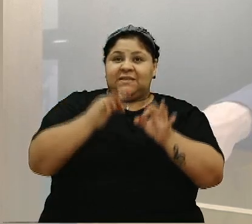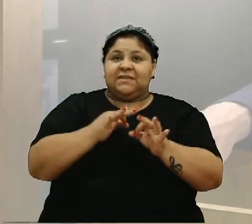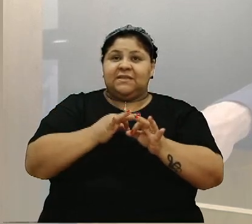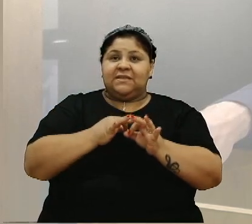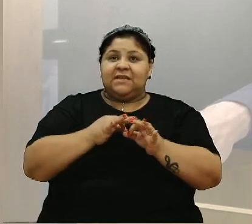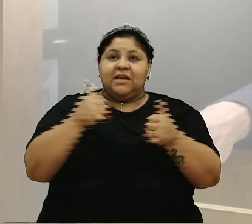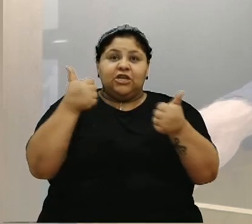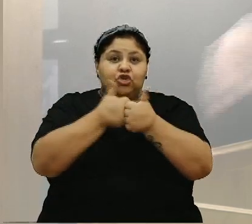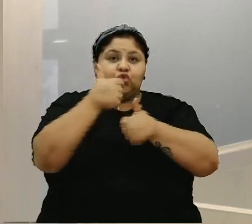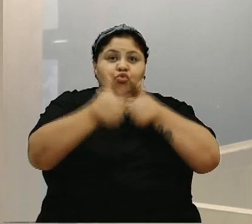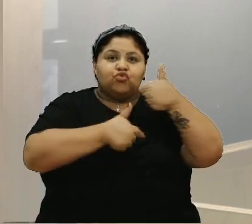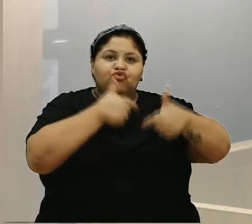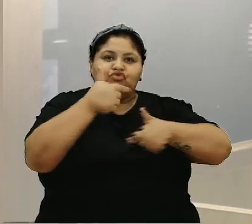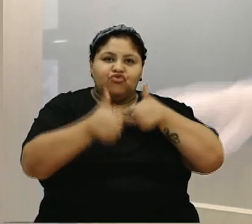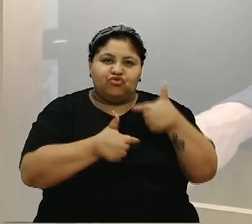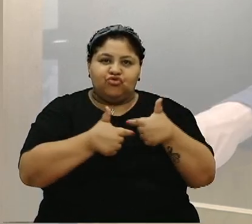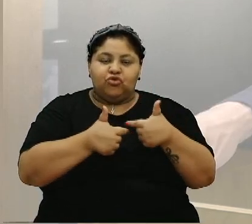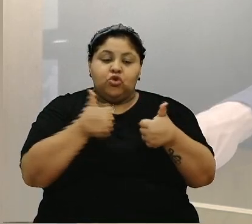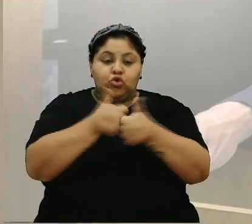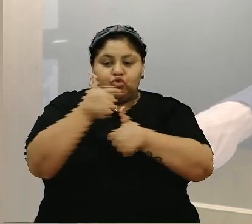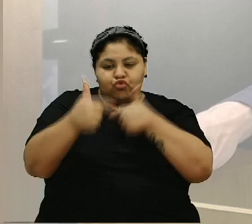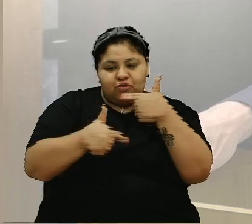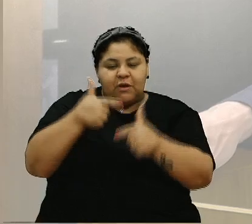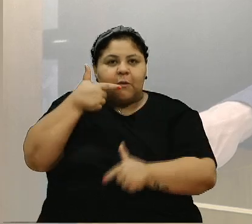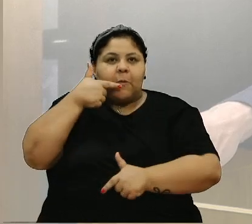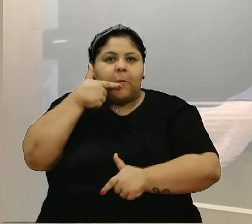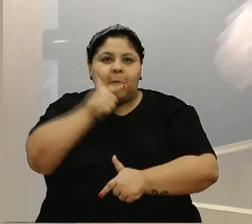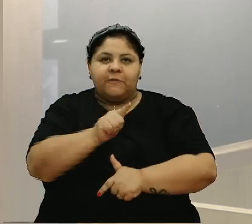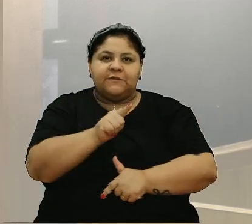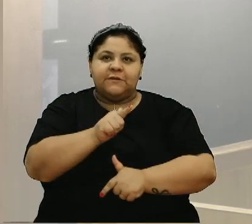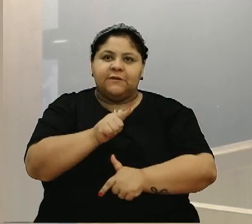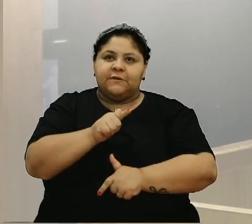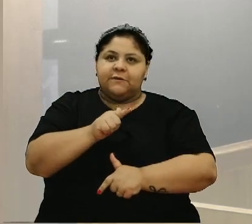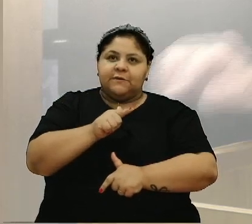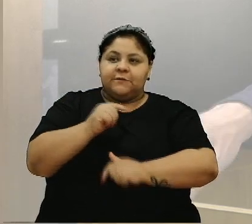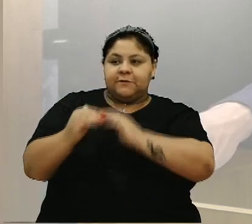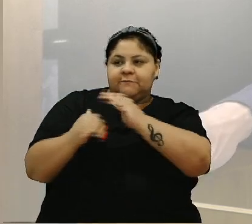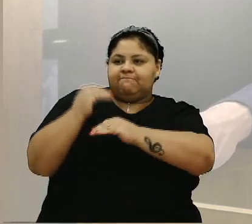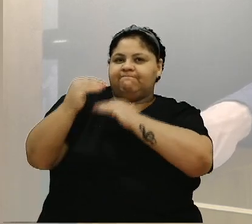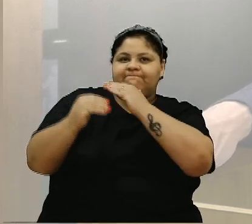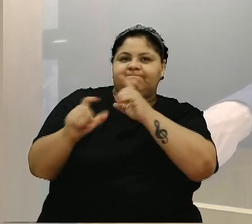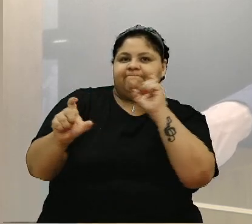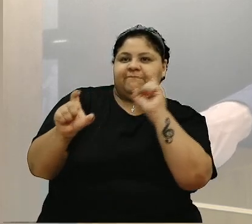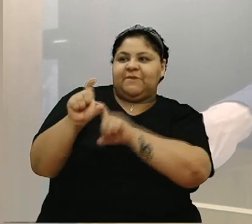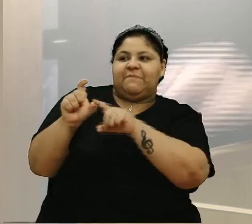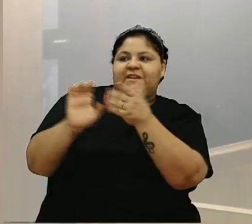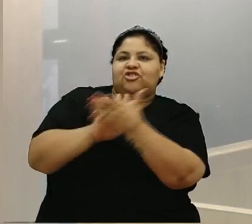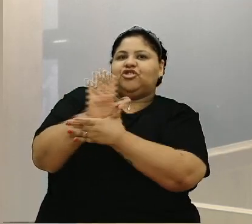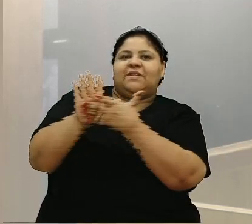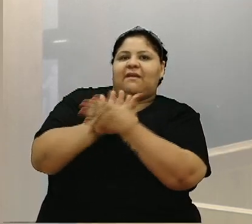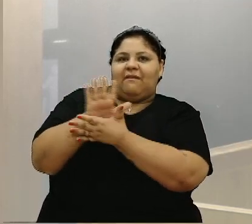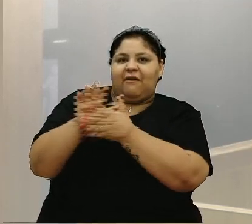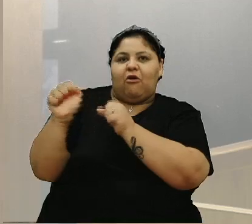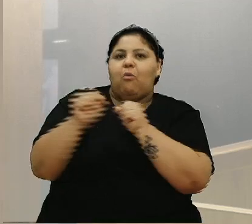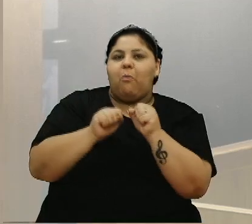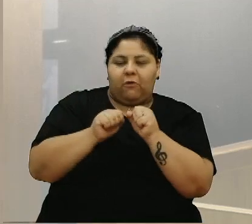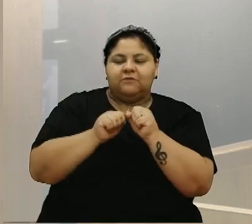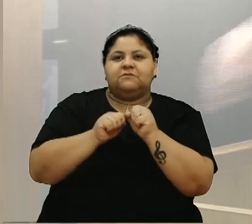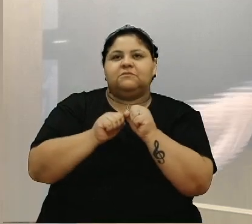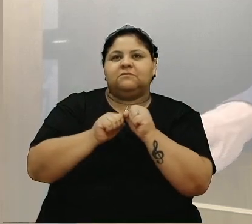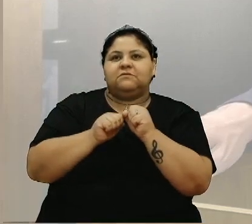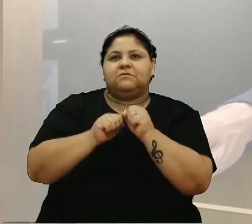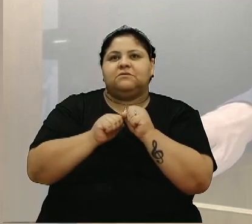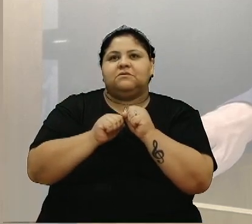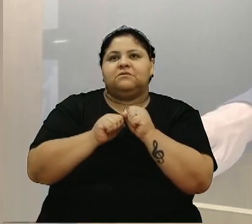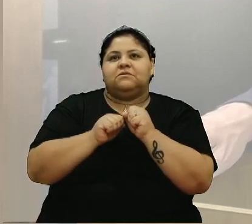do trabalho. Assim, com o trabalho, ele consegue ascender na vida, ele não depende de mais nada e ele pode gerir